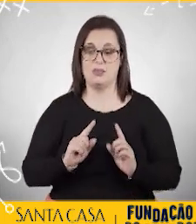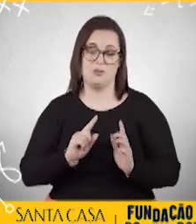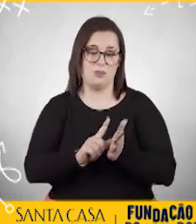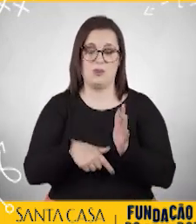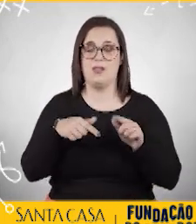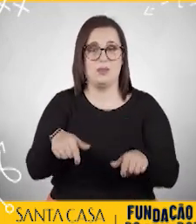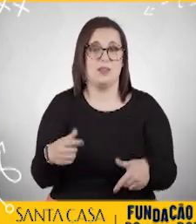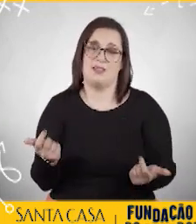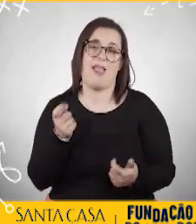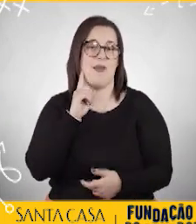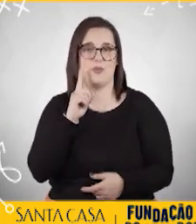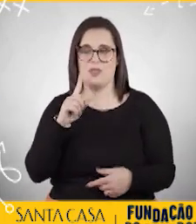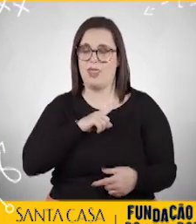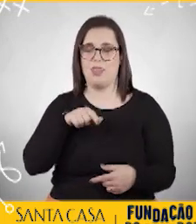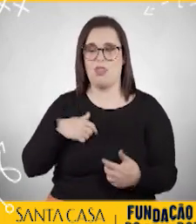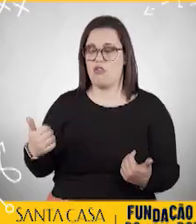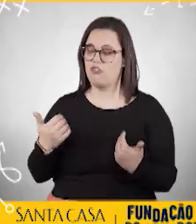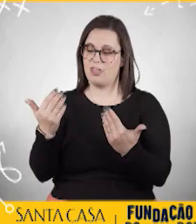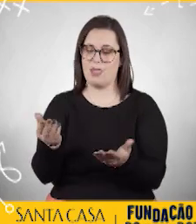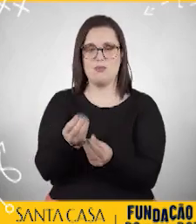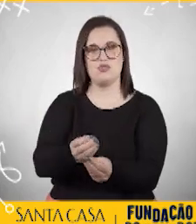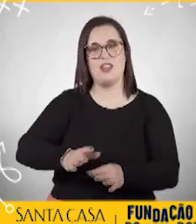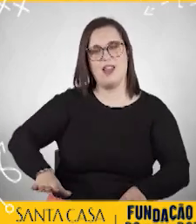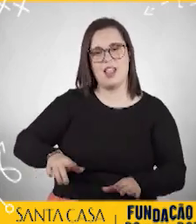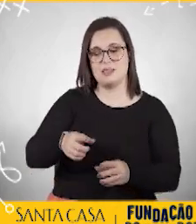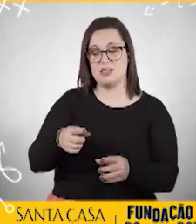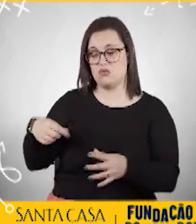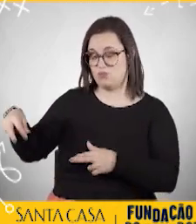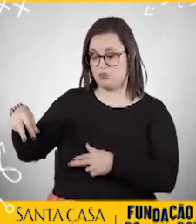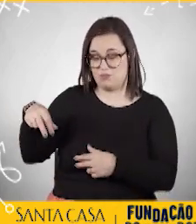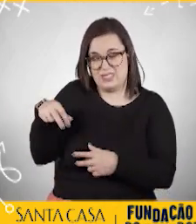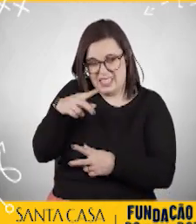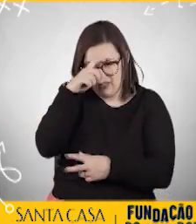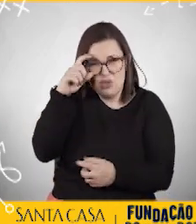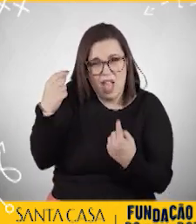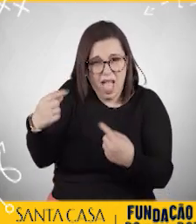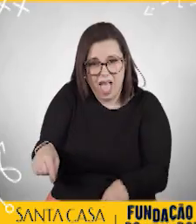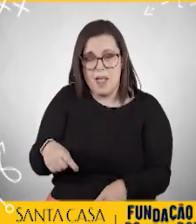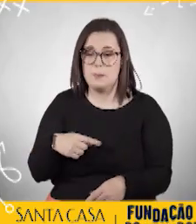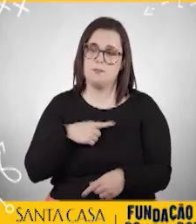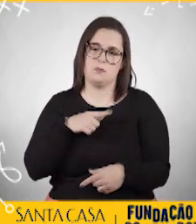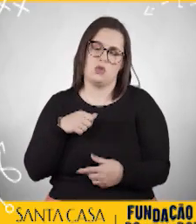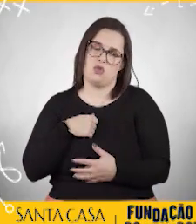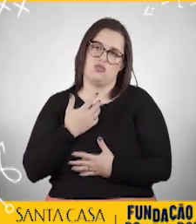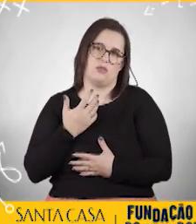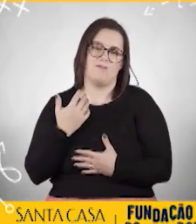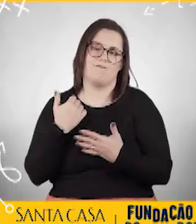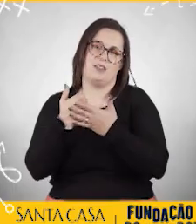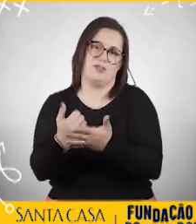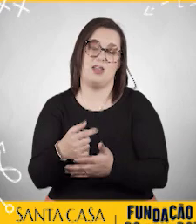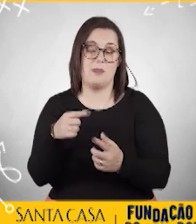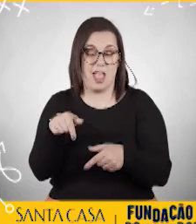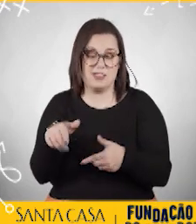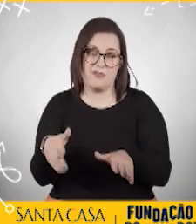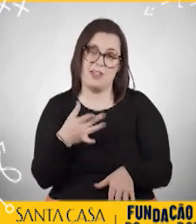nestas iniciativas, porque se podemos proporcionar bons momentos às crianças que passam dificuldades, principalmente nesta época